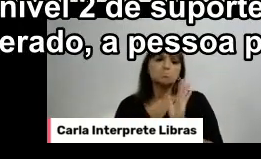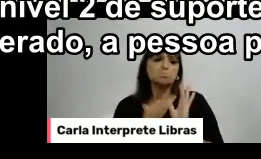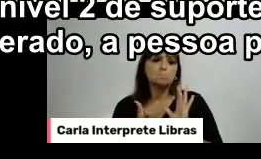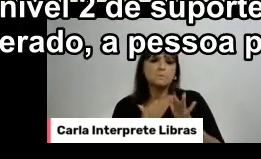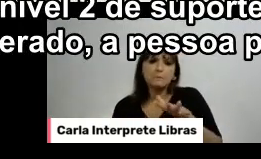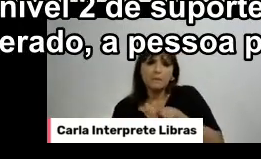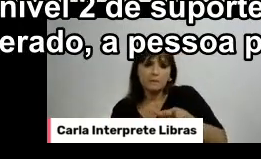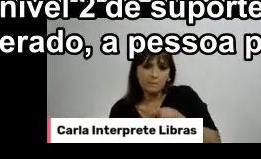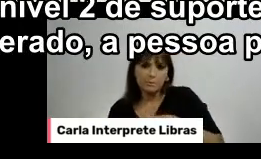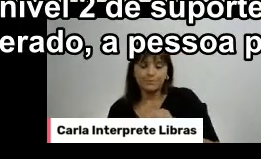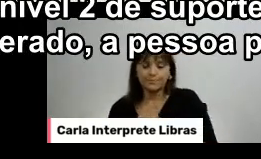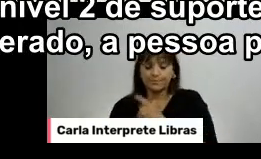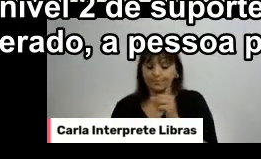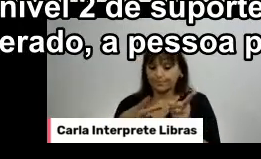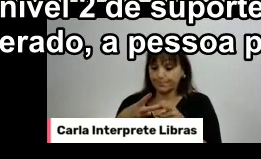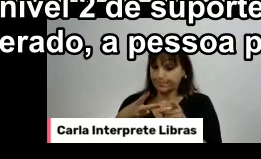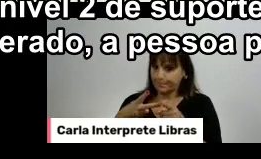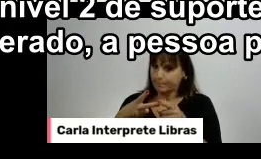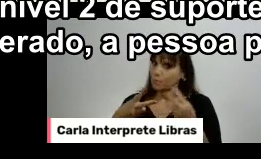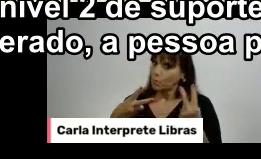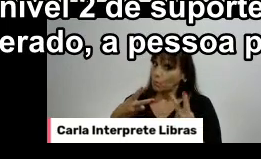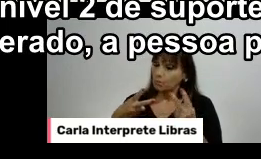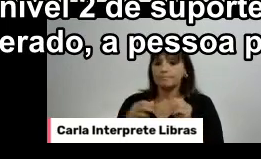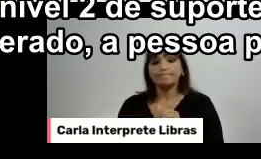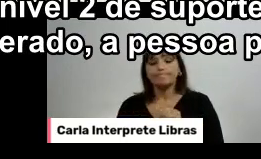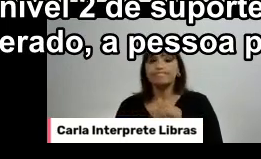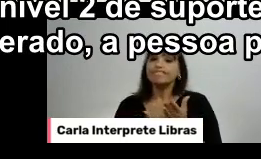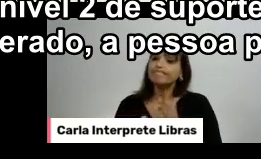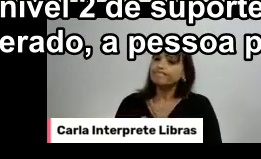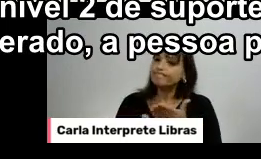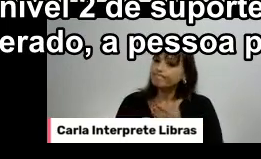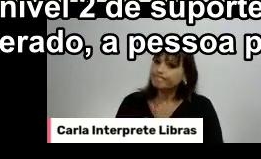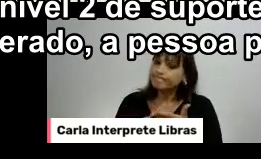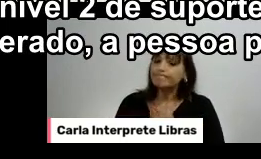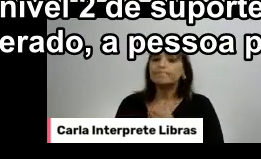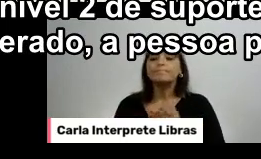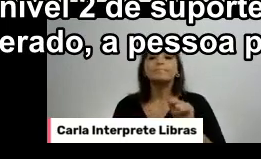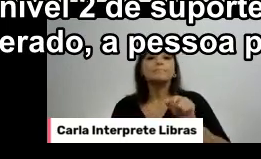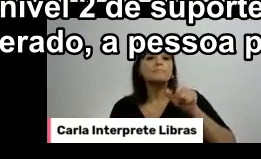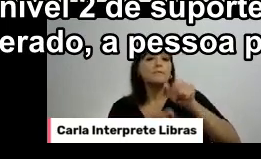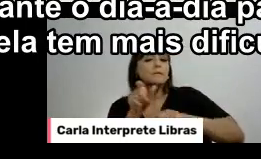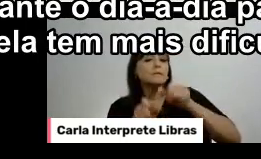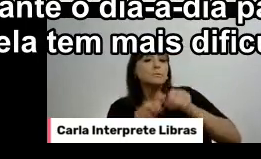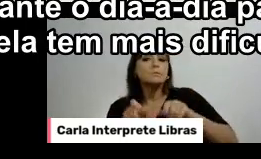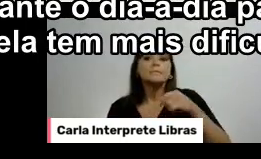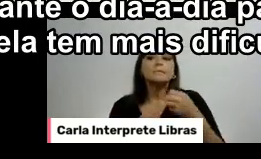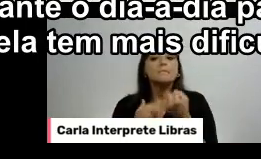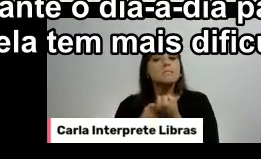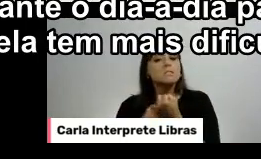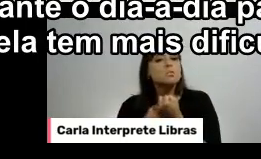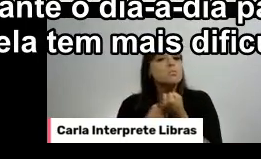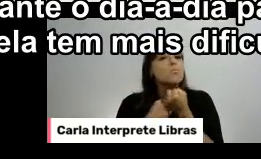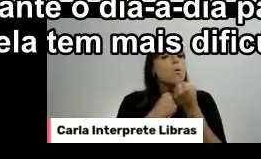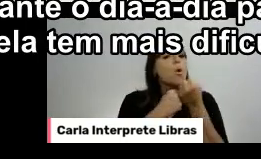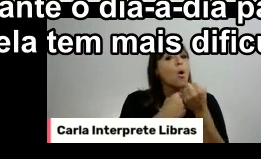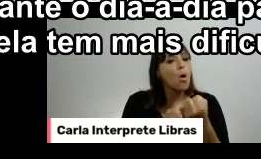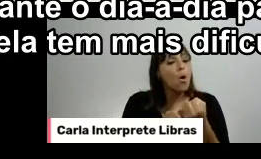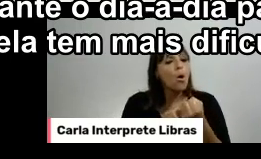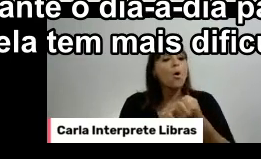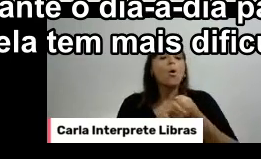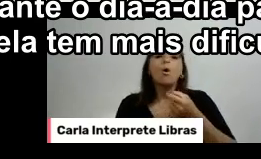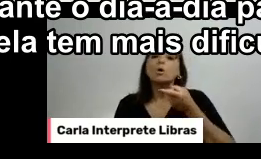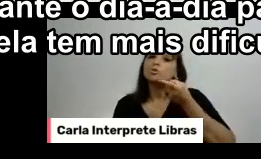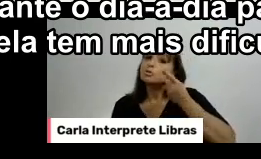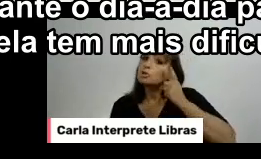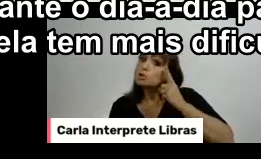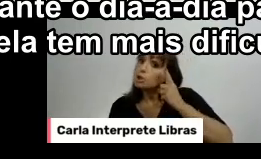nível 2 de suporte, ele é um pouco mais moderado. A pessoa precisa de algum suporte durante o dia a dia para algumas